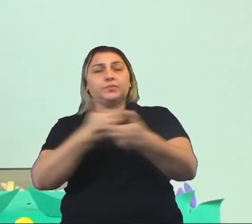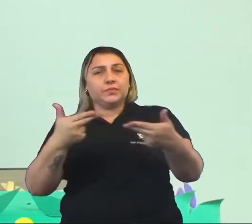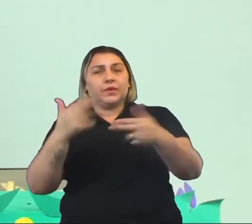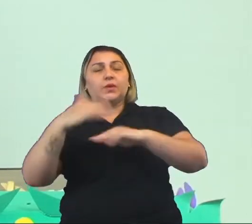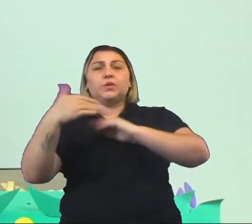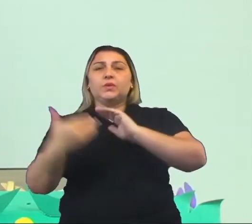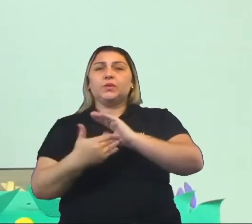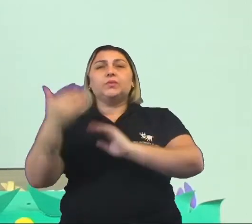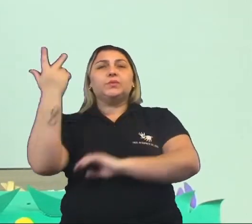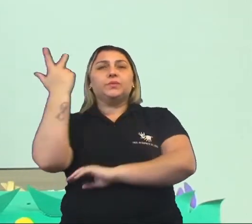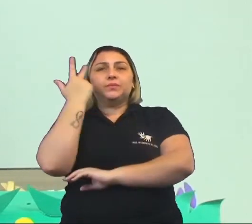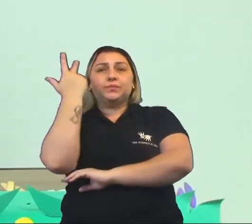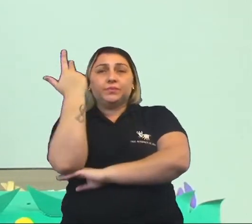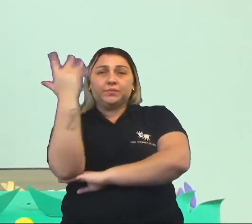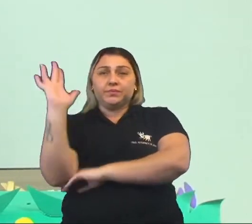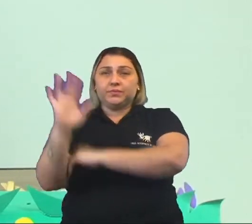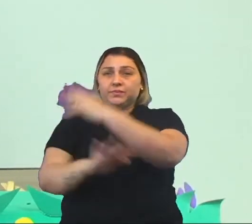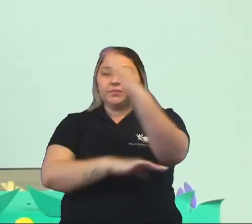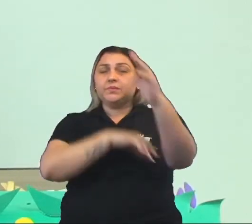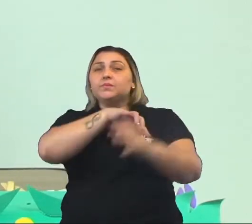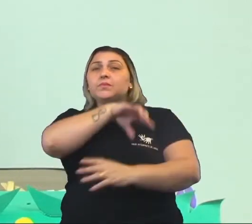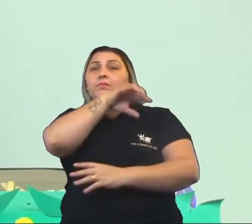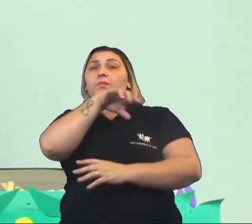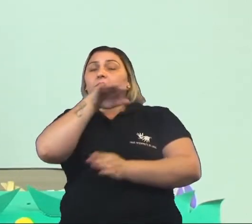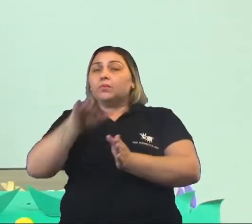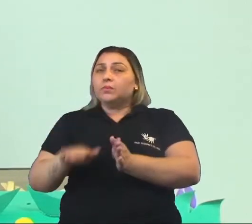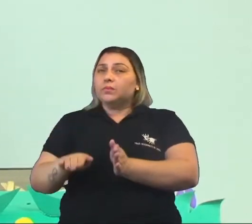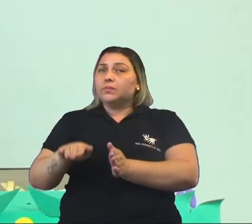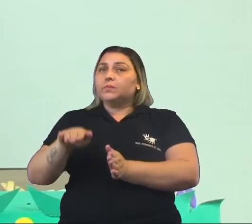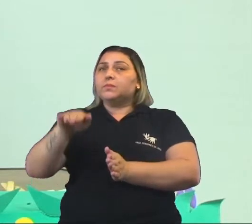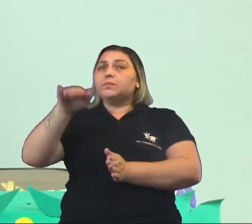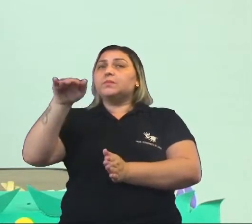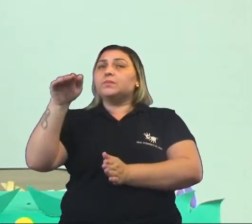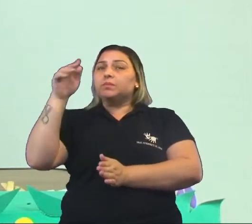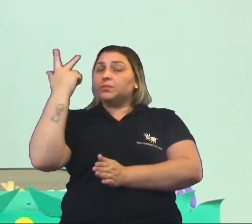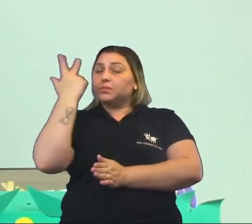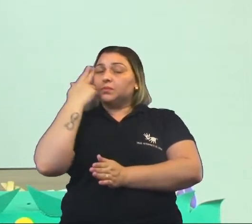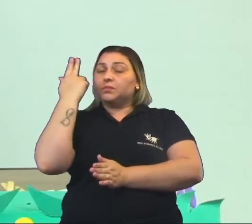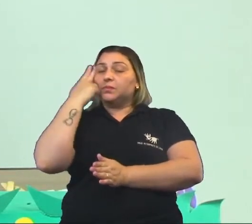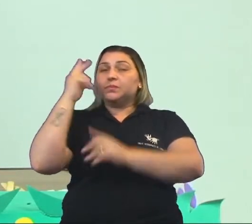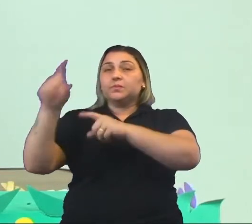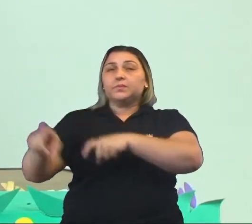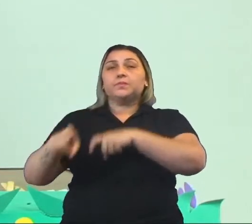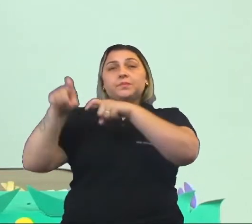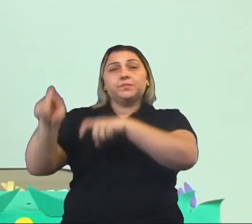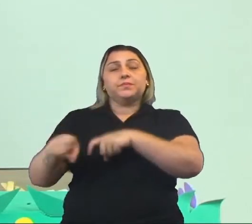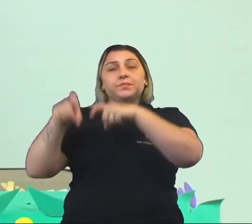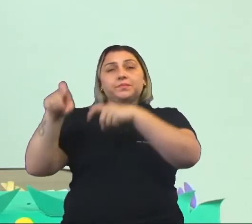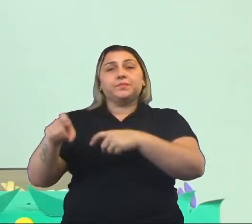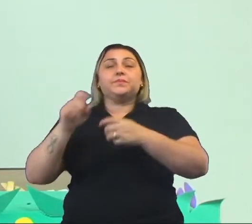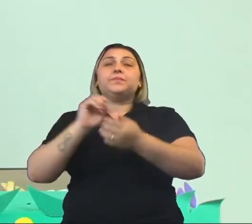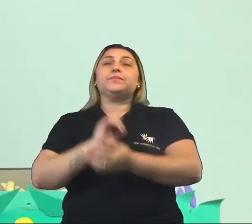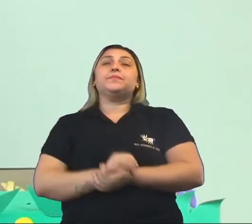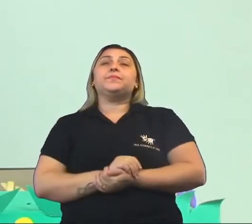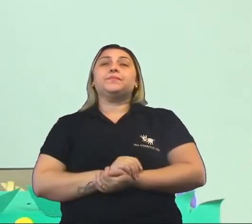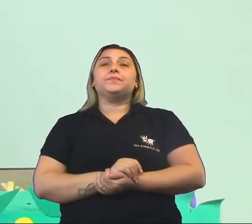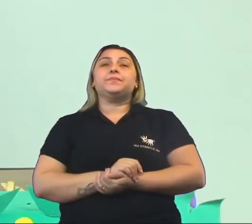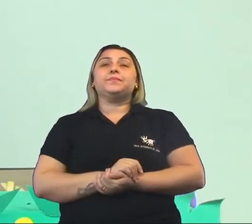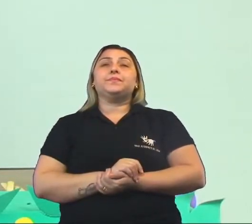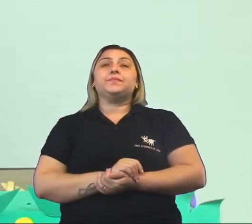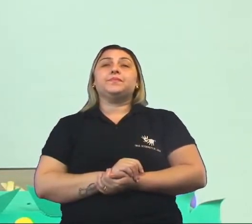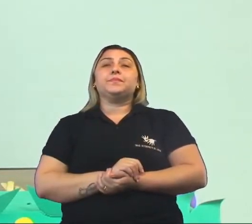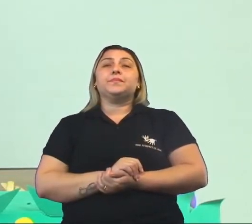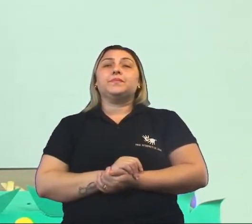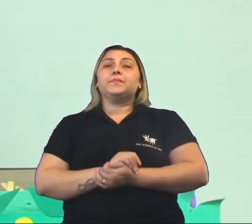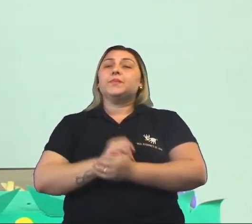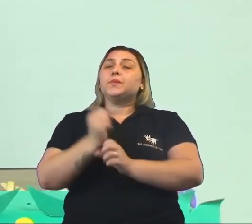todos naturais. Os animais cresciam ali, iam crescendo nas fazendas, nos sítios, e eles, com o passar